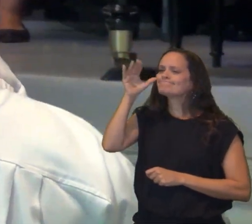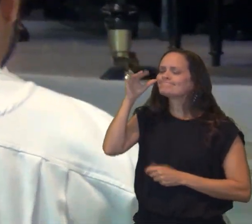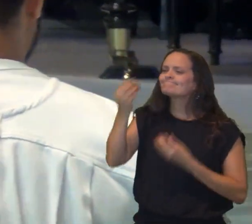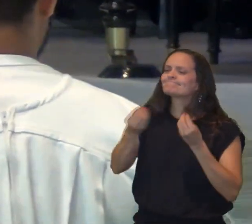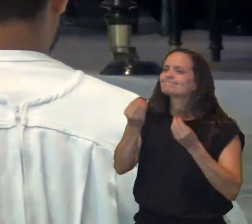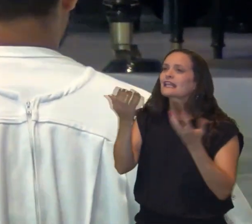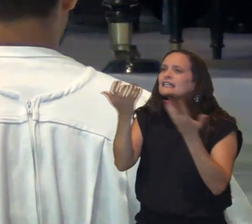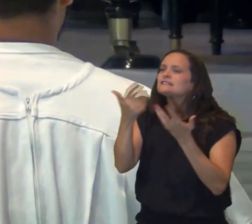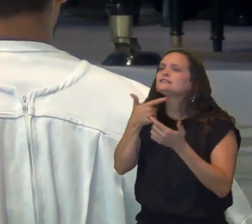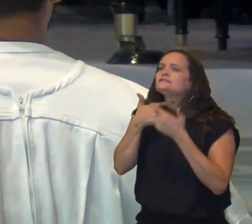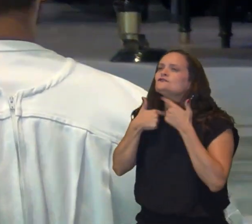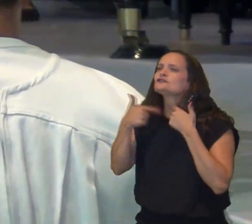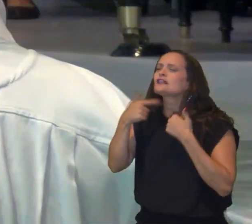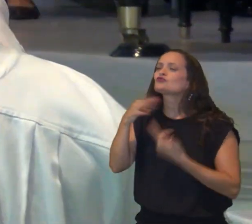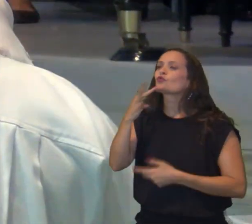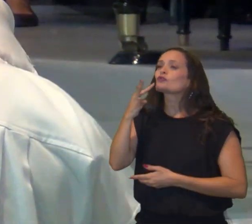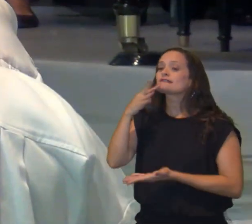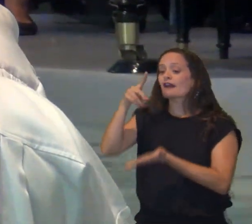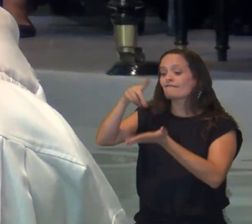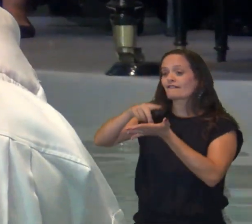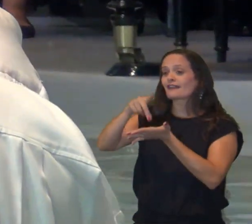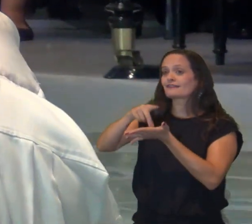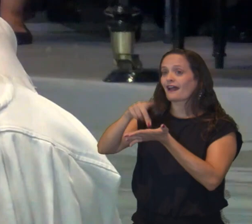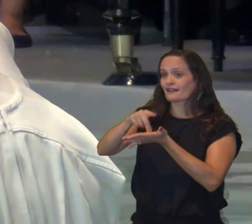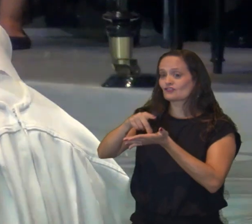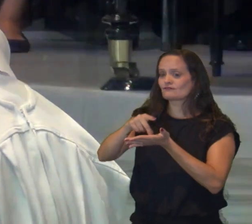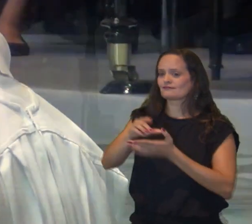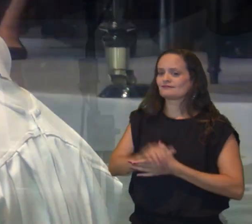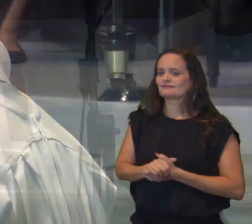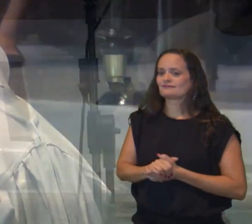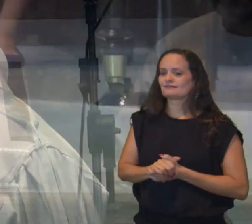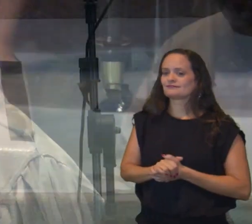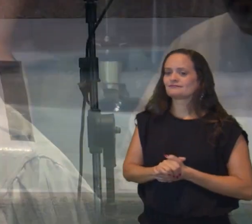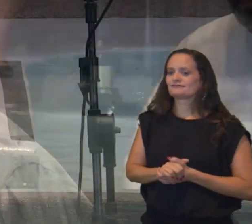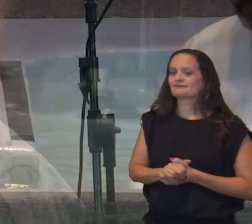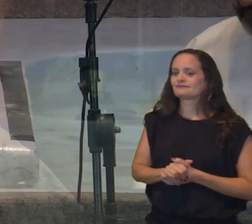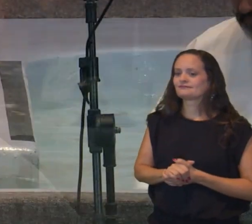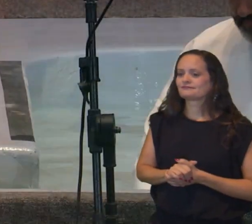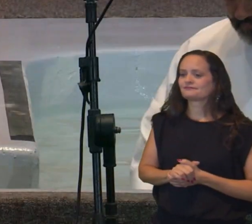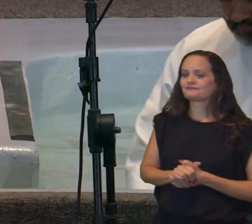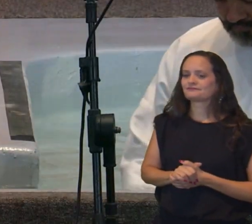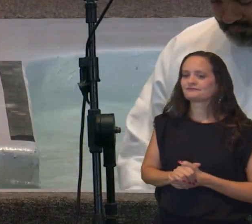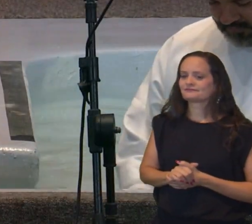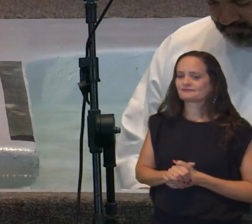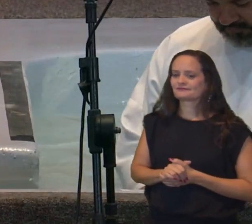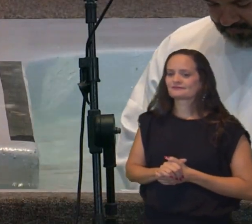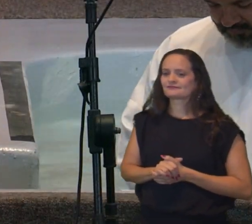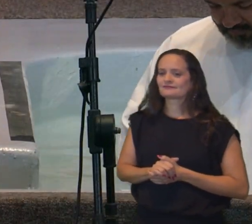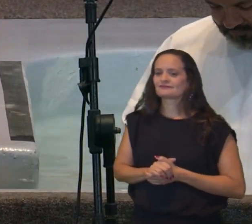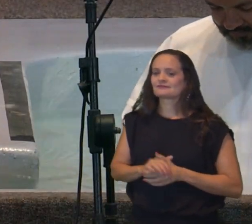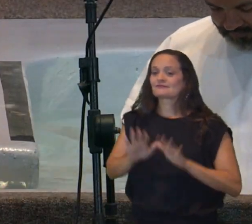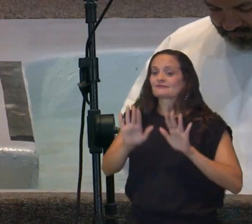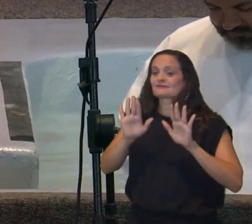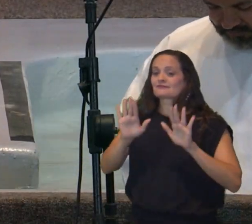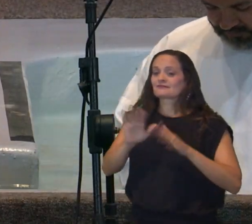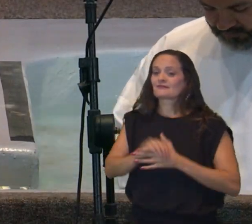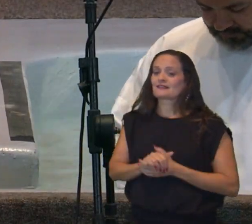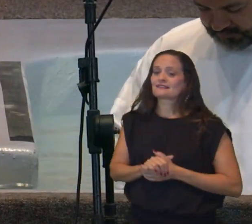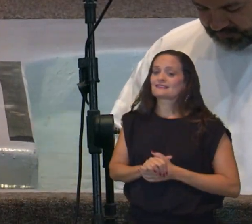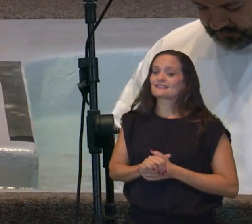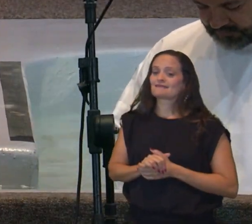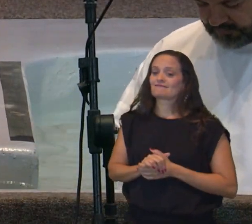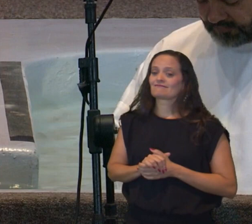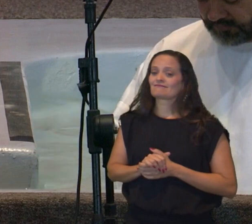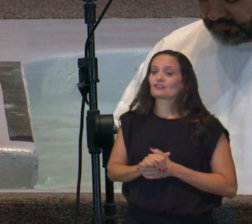desejo de conhecer a verdade. E mais um que pôde procurar, tentar entender, mas